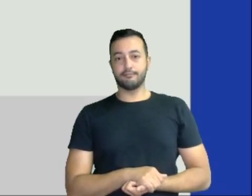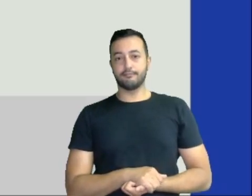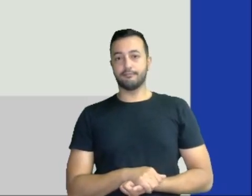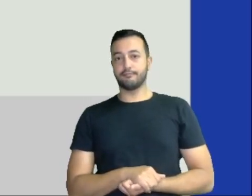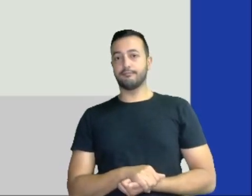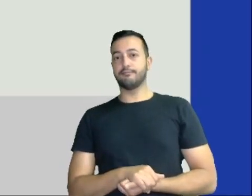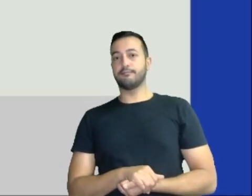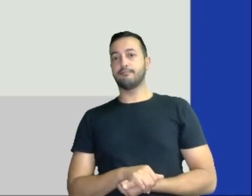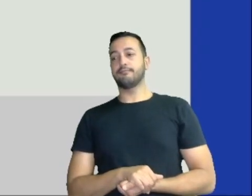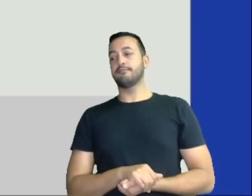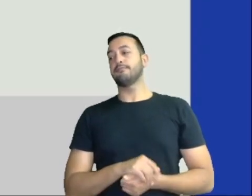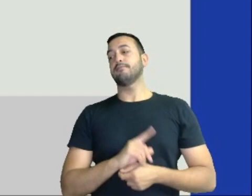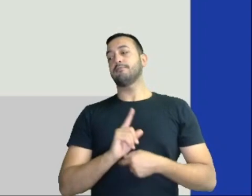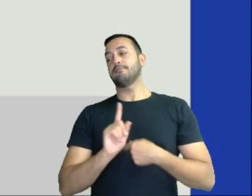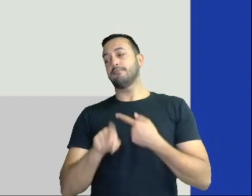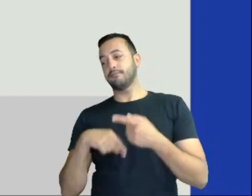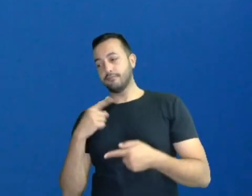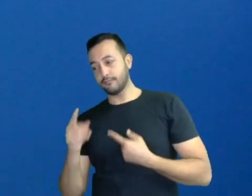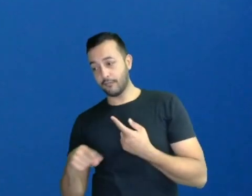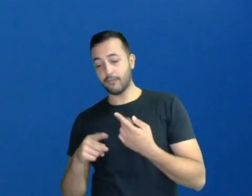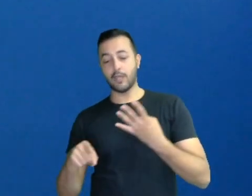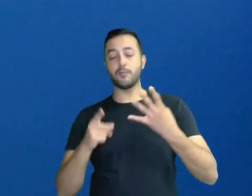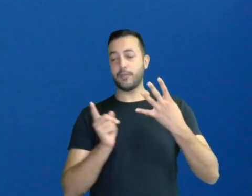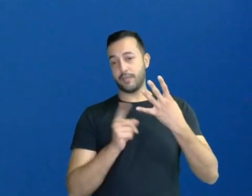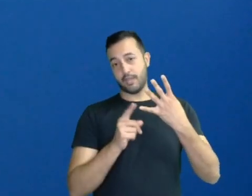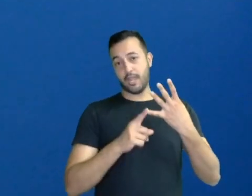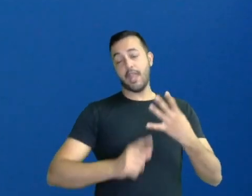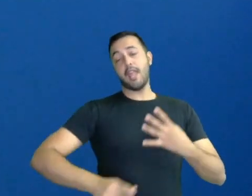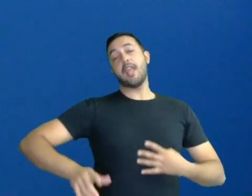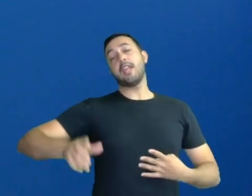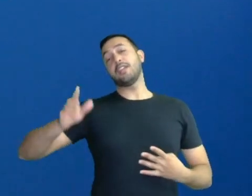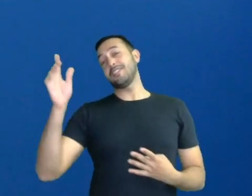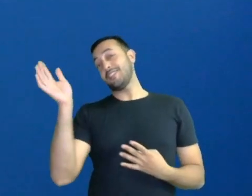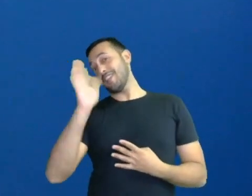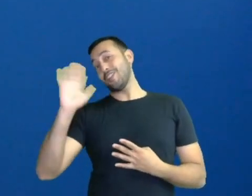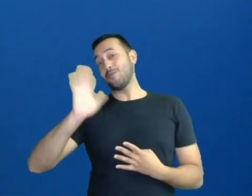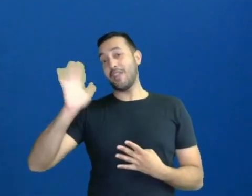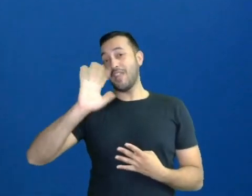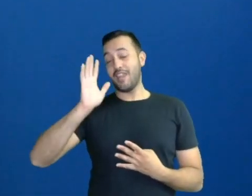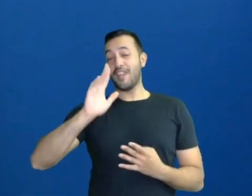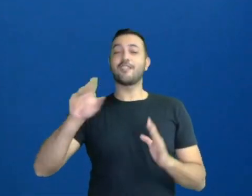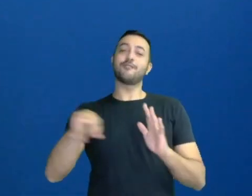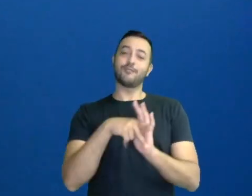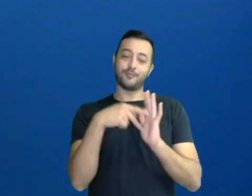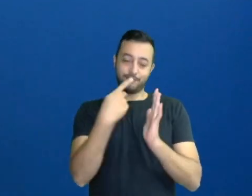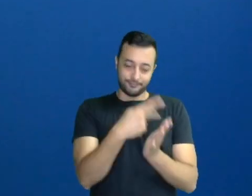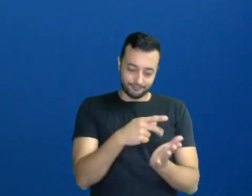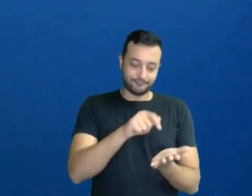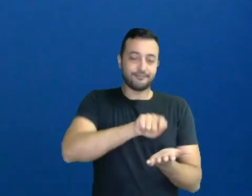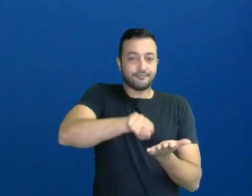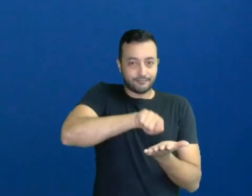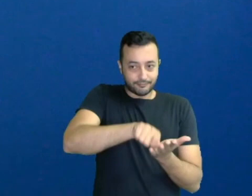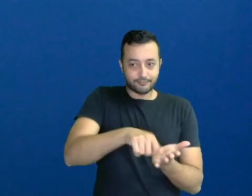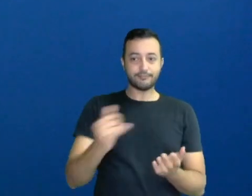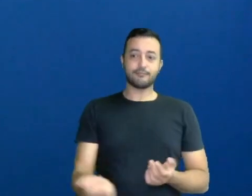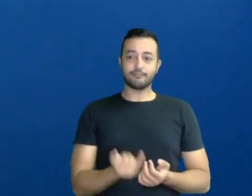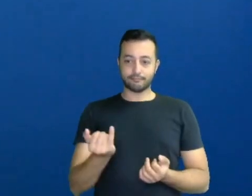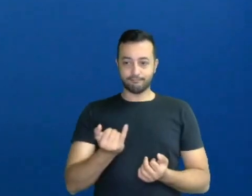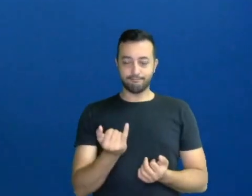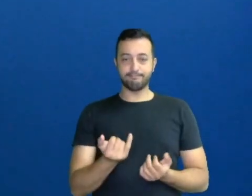e a despedida tá certo é uma outra é parte do bilhete importante